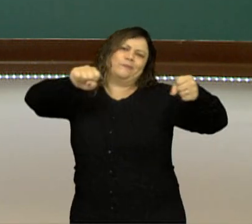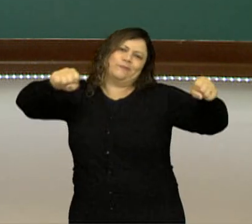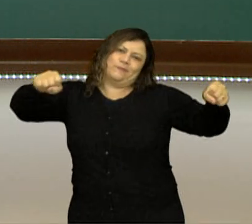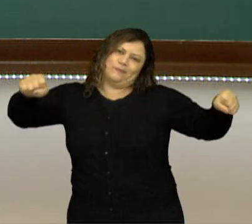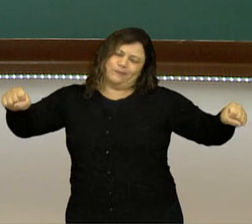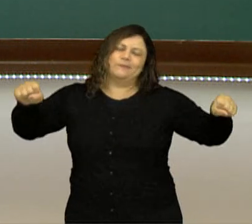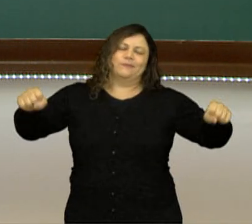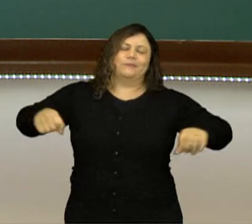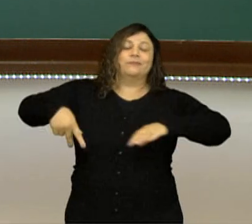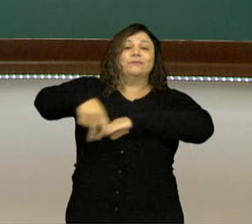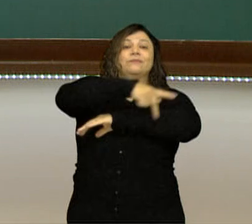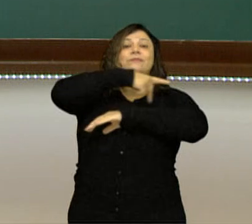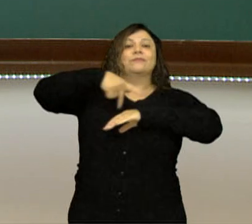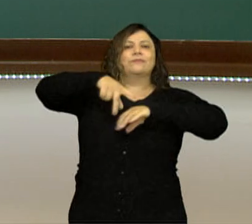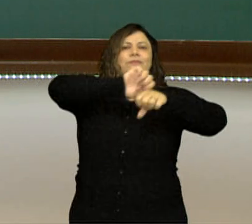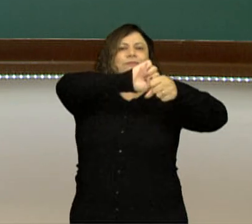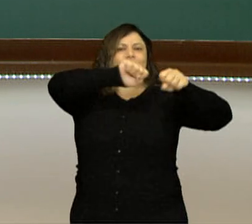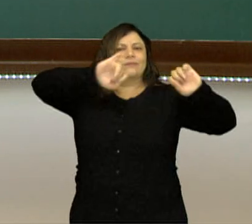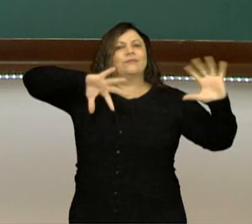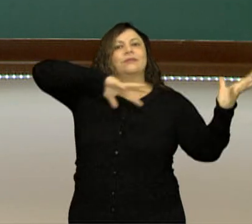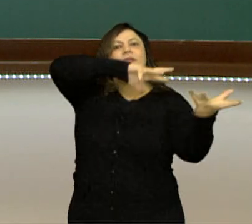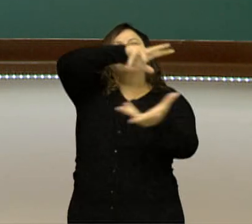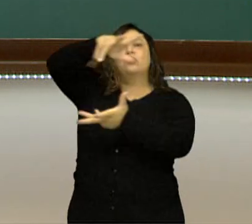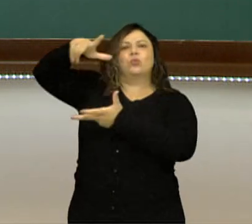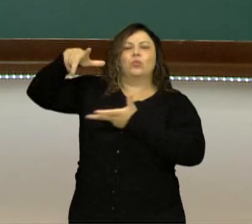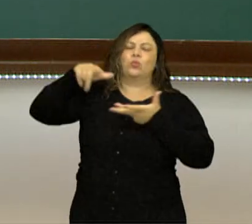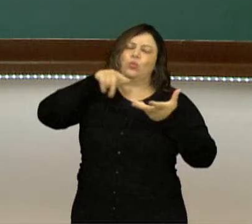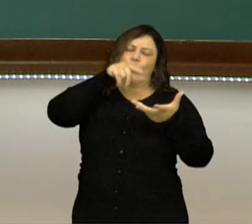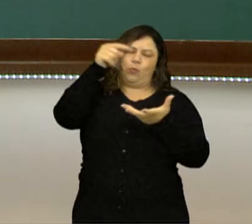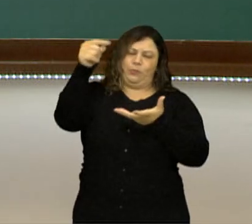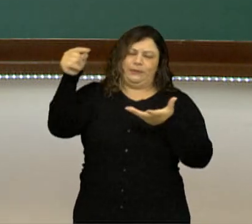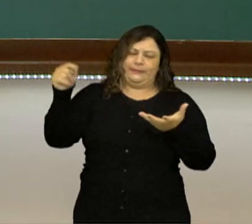maior país da Terra no mundo na época que havia a União